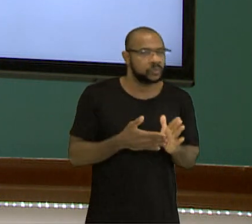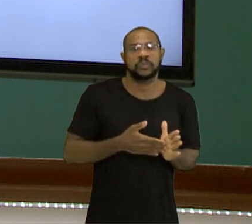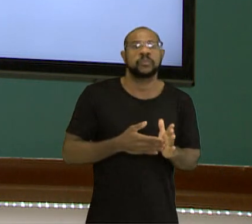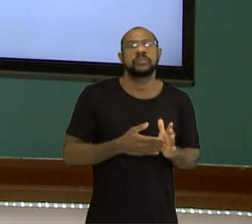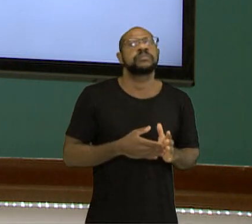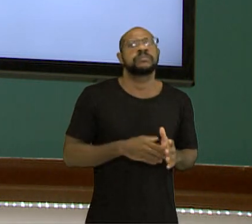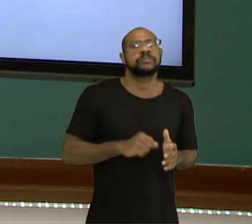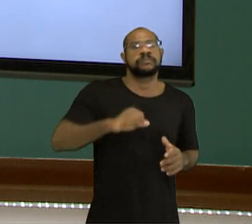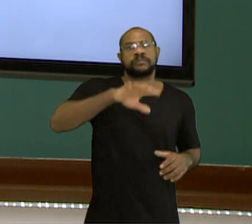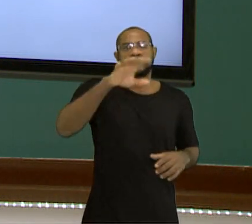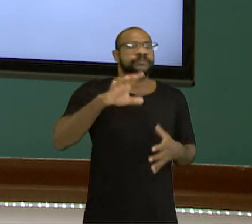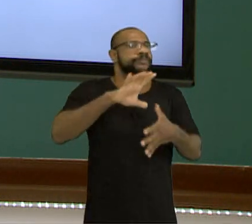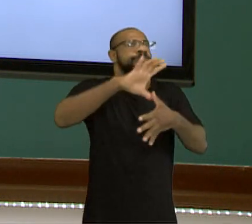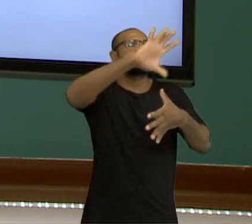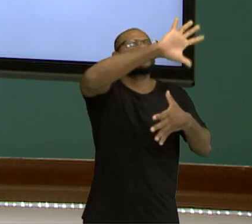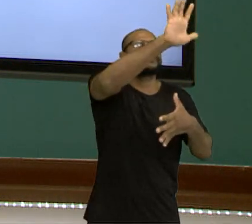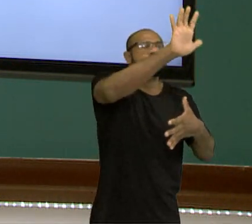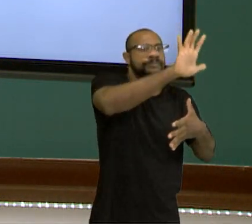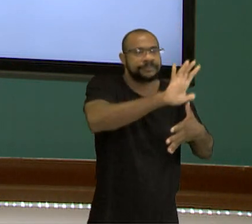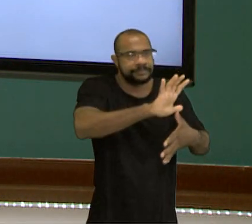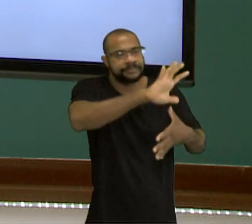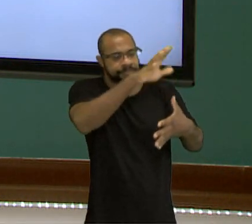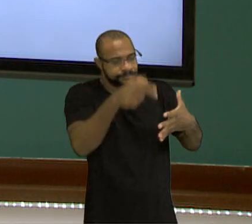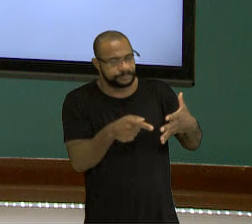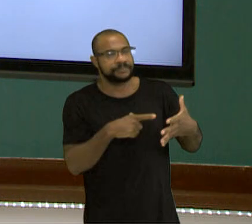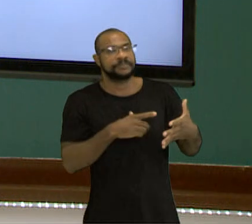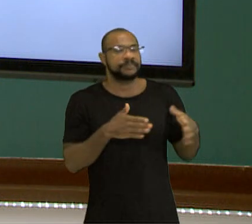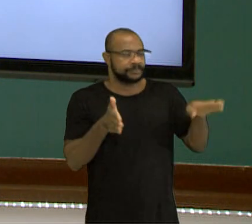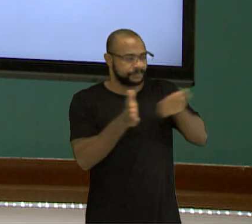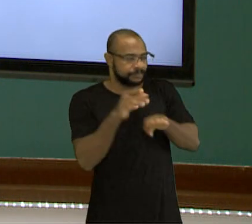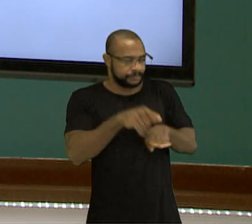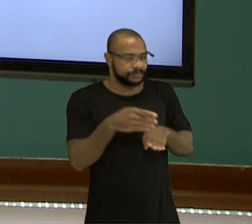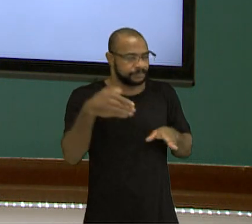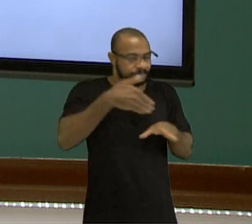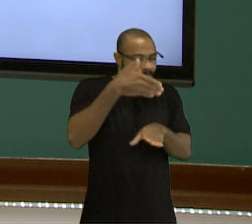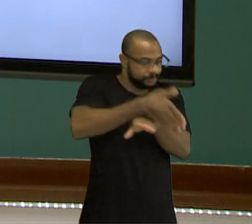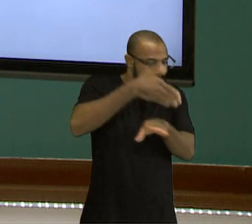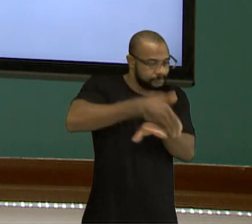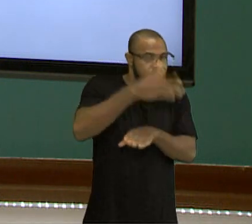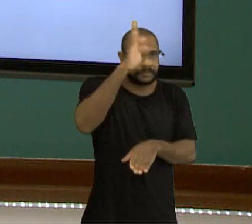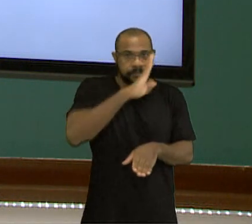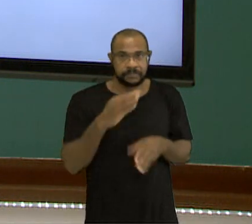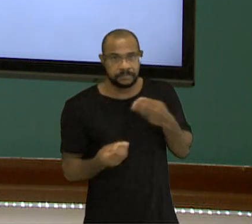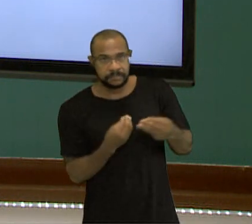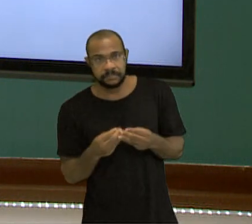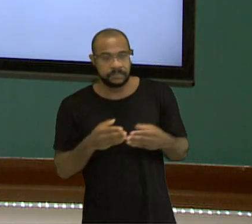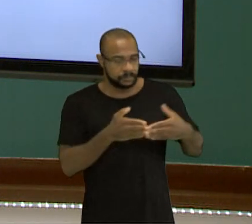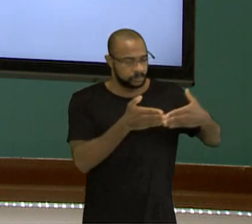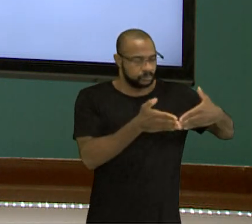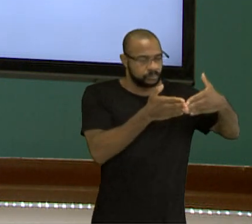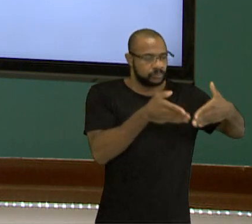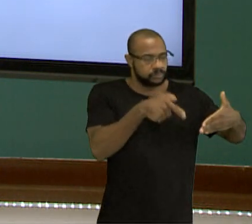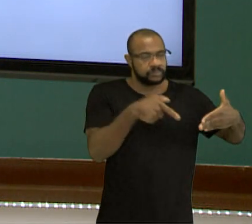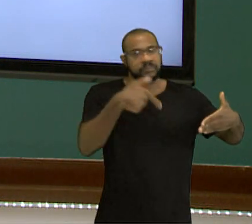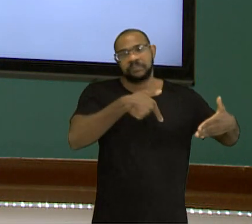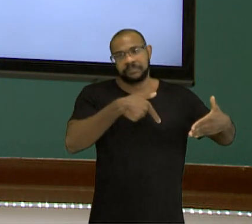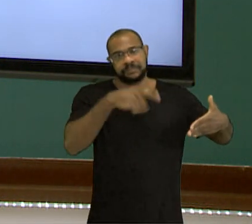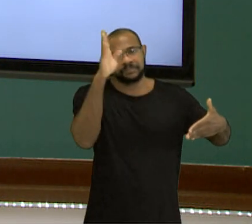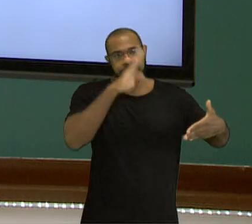continente americano. Então esses negros e negras entraram no Brasil pelo porto do Rio de